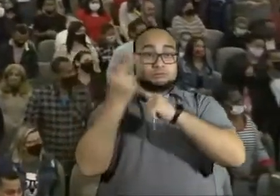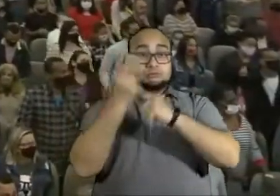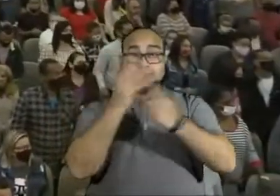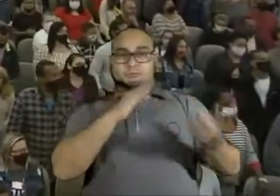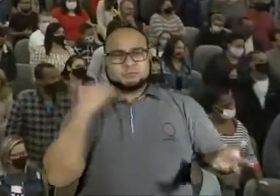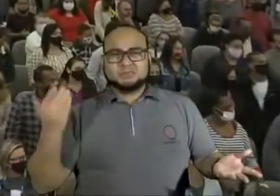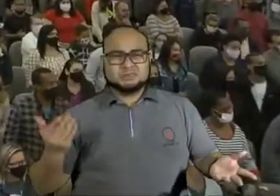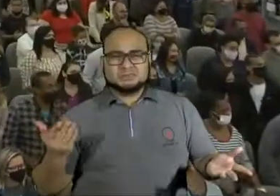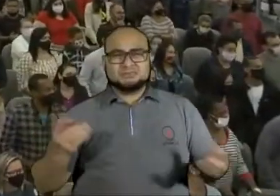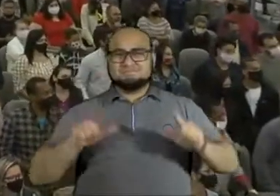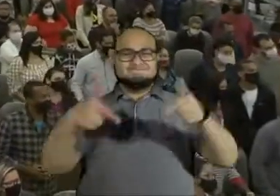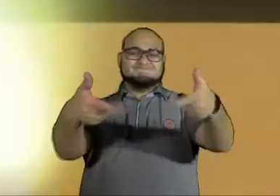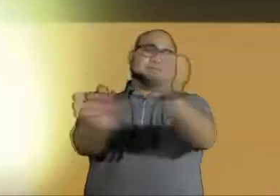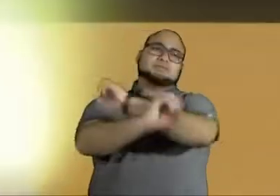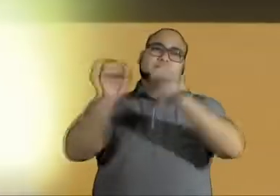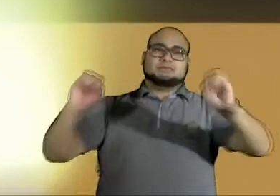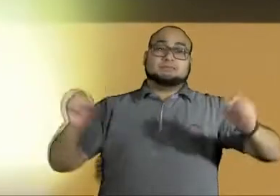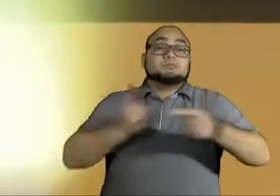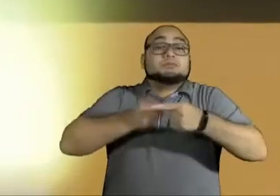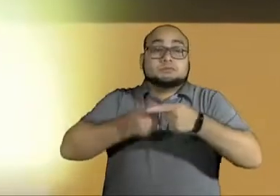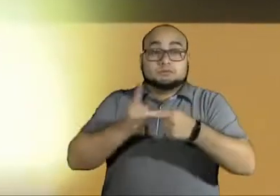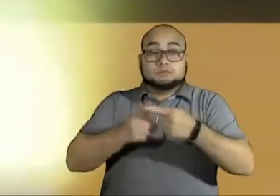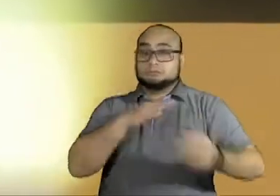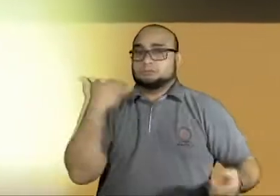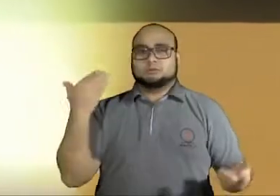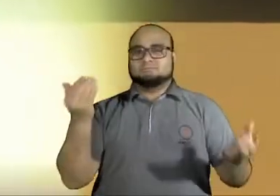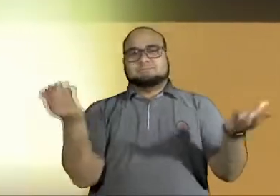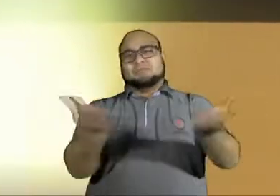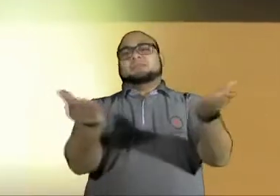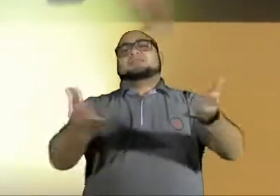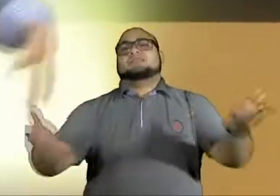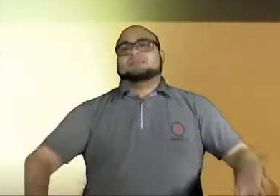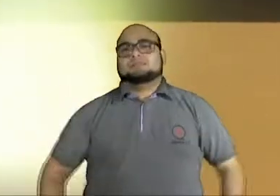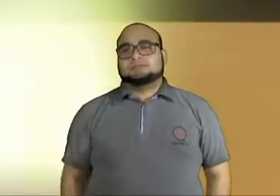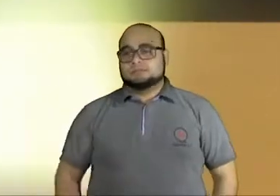Está? Está lá, paradinho.